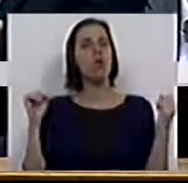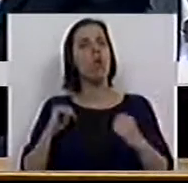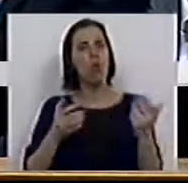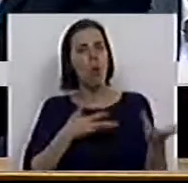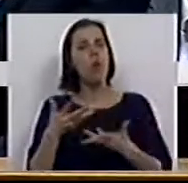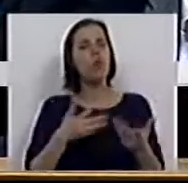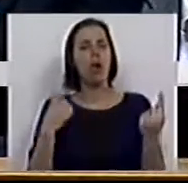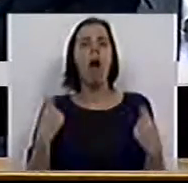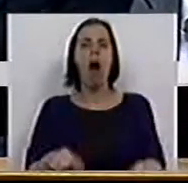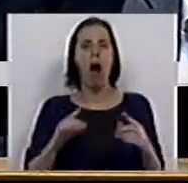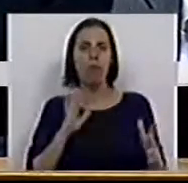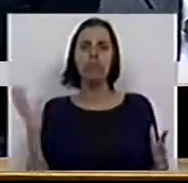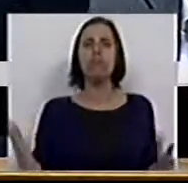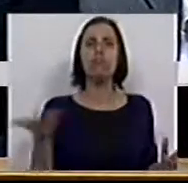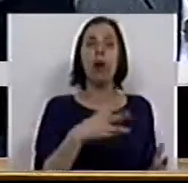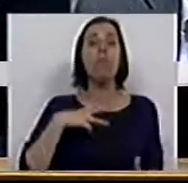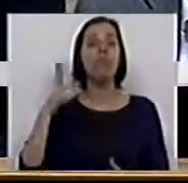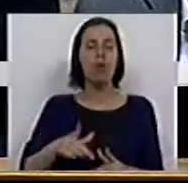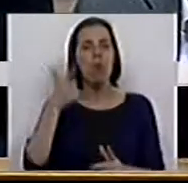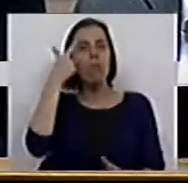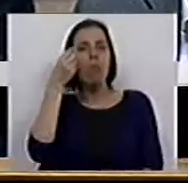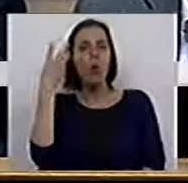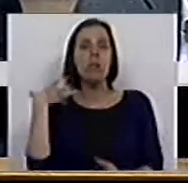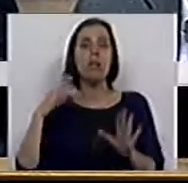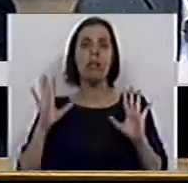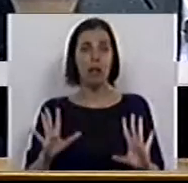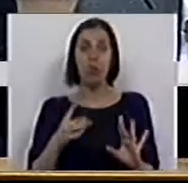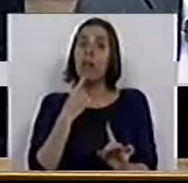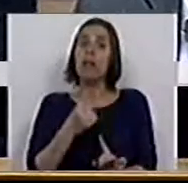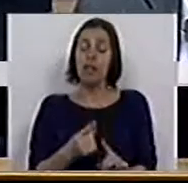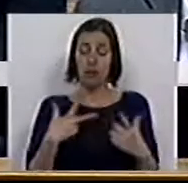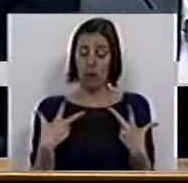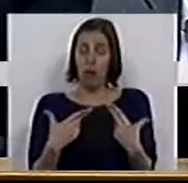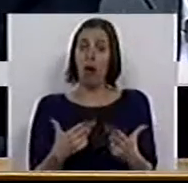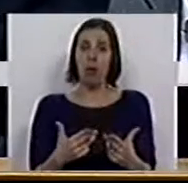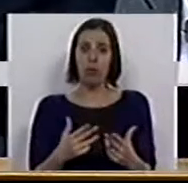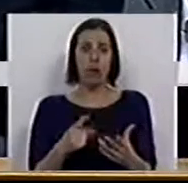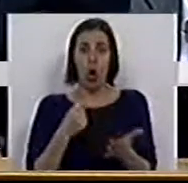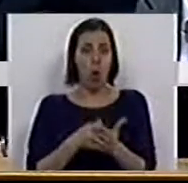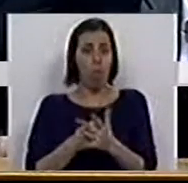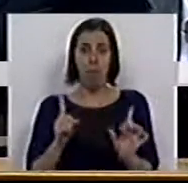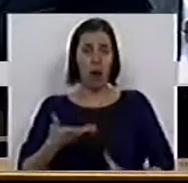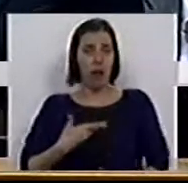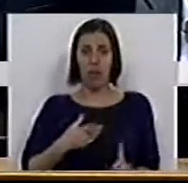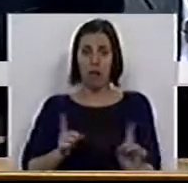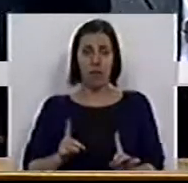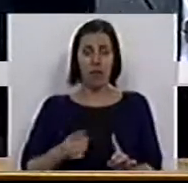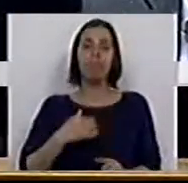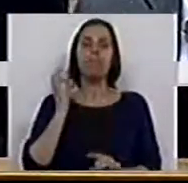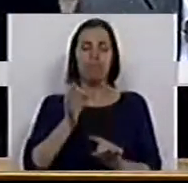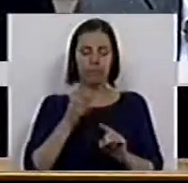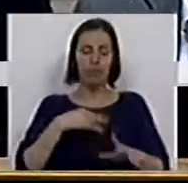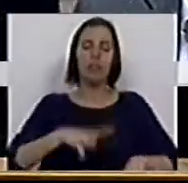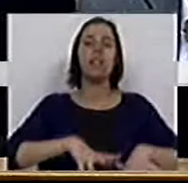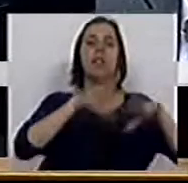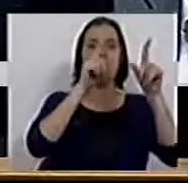consenso alargado em Portugal, é o consenso do bom senso e que diz que a austeridade não paga dívidas. Precisamos sim de